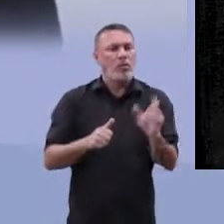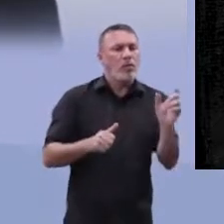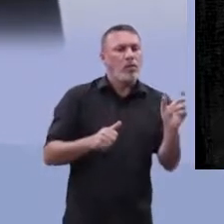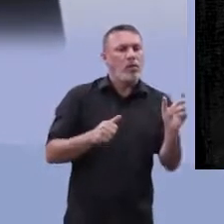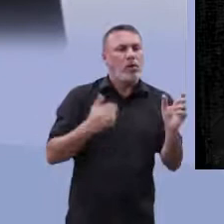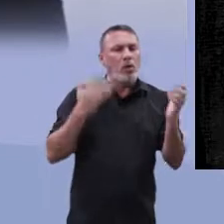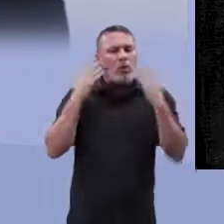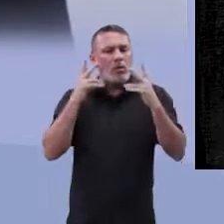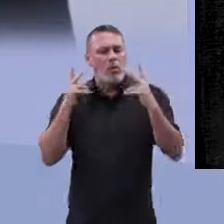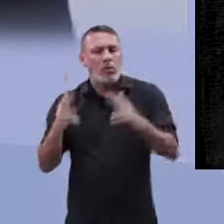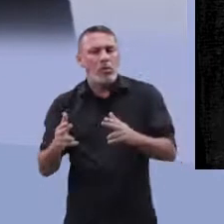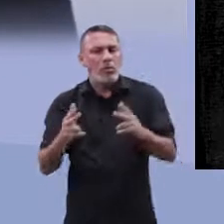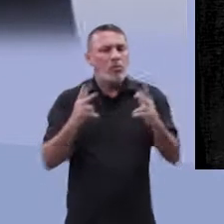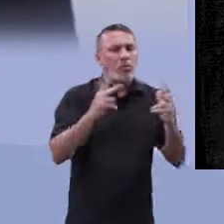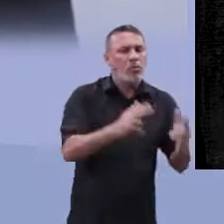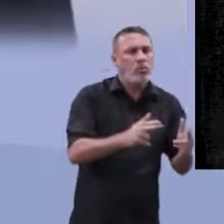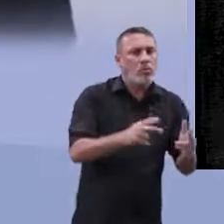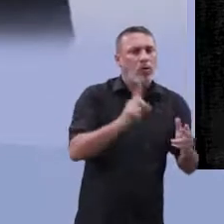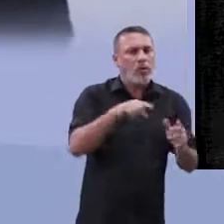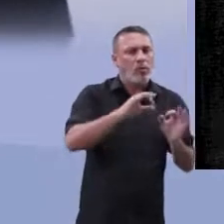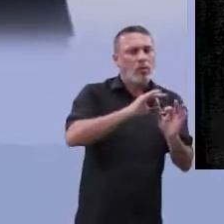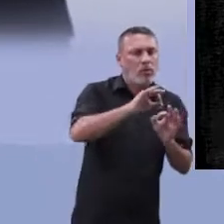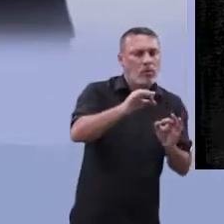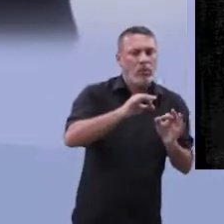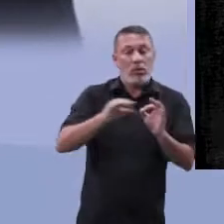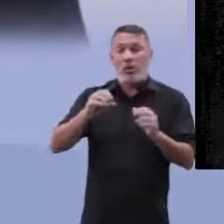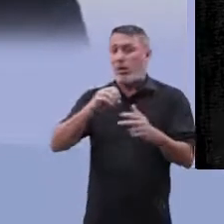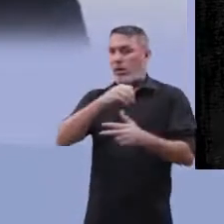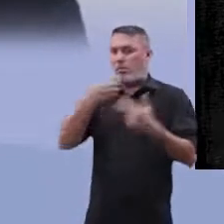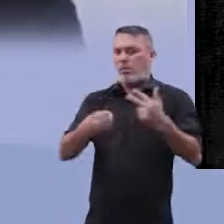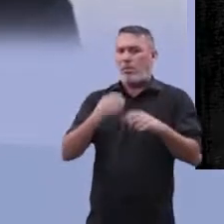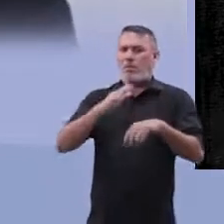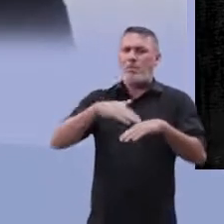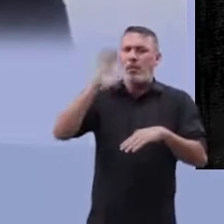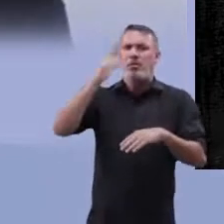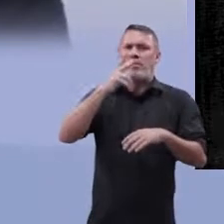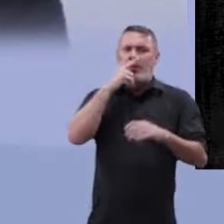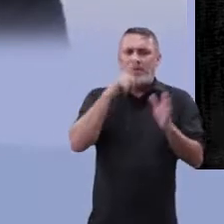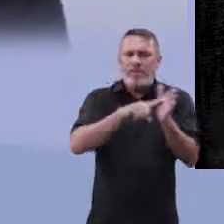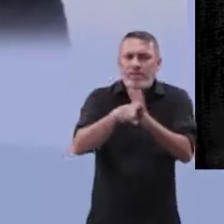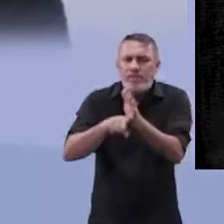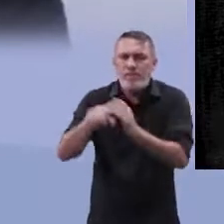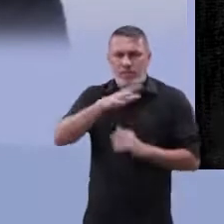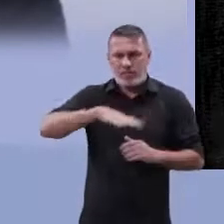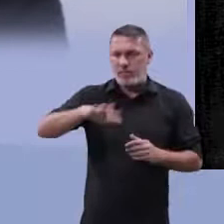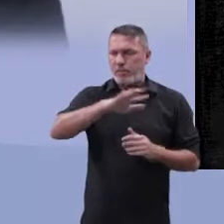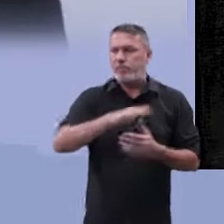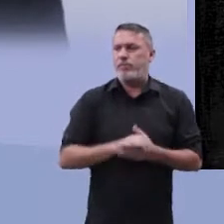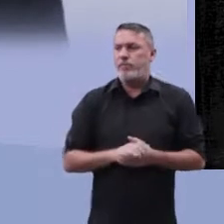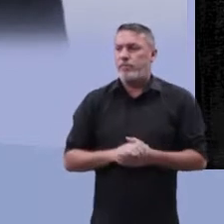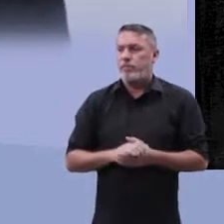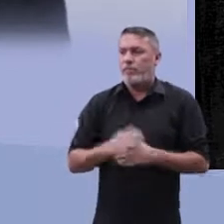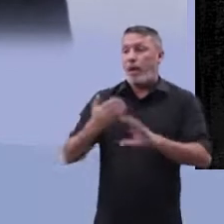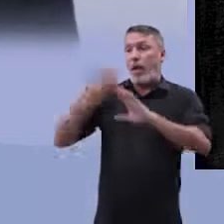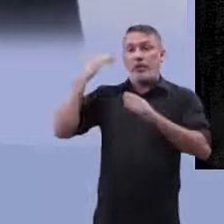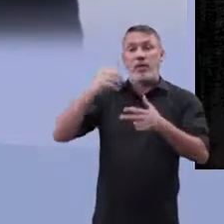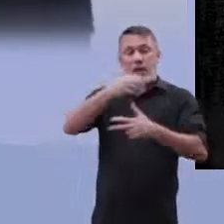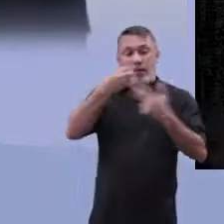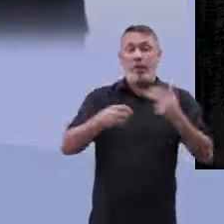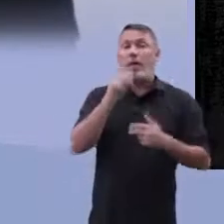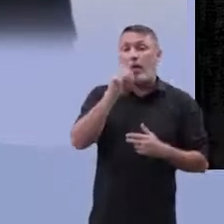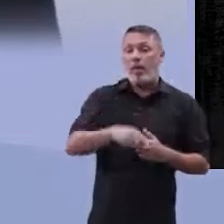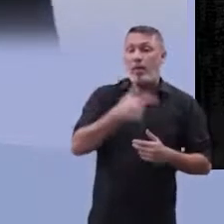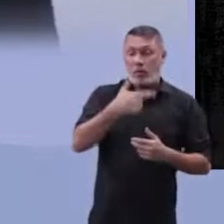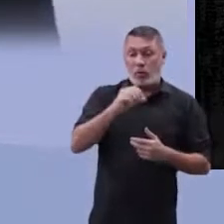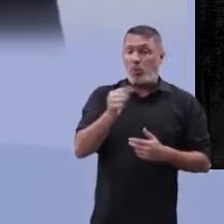Então, transformar unidades de medidas aí na parte das medidas é o que o Enem mais faz, tá bom? Nós vamos aí no